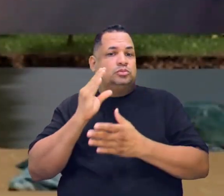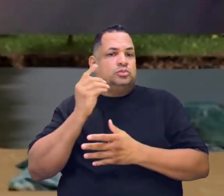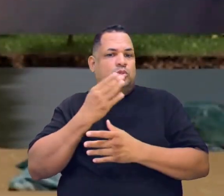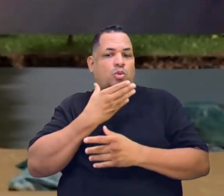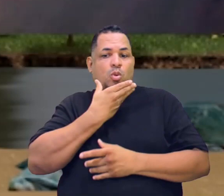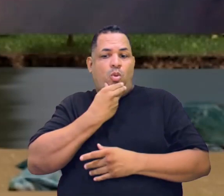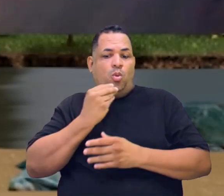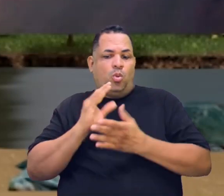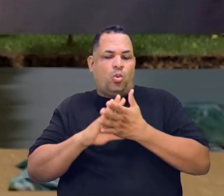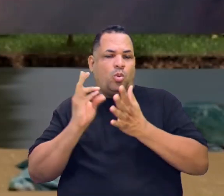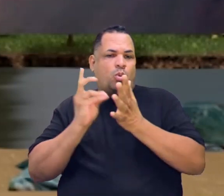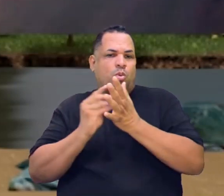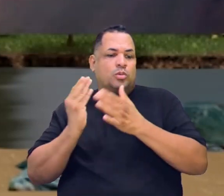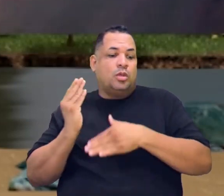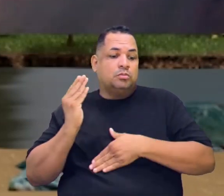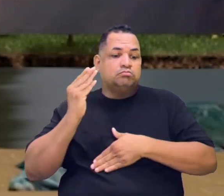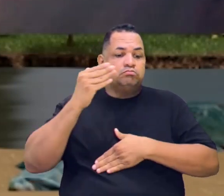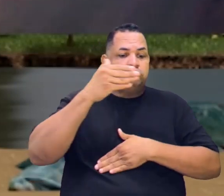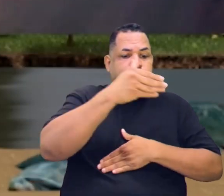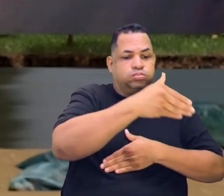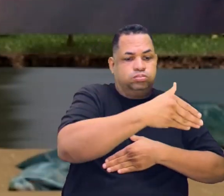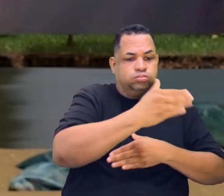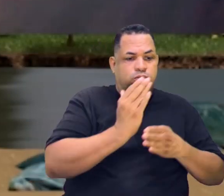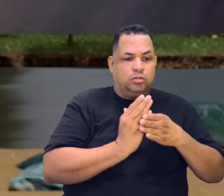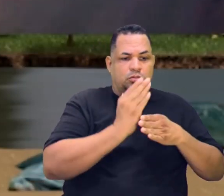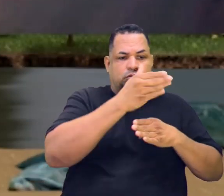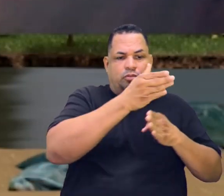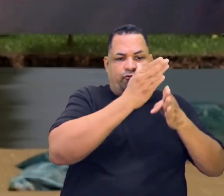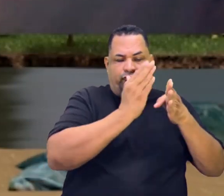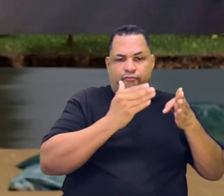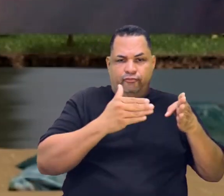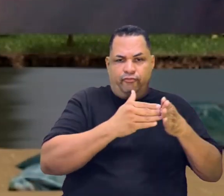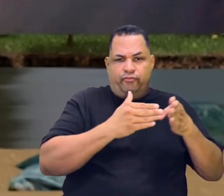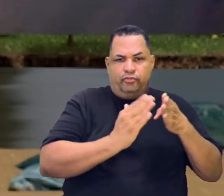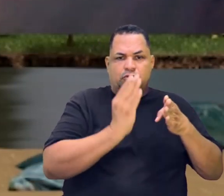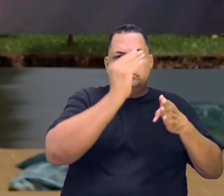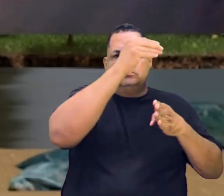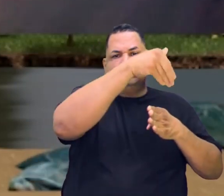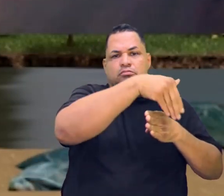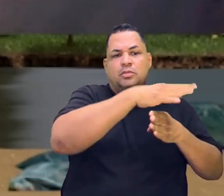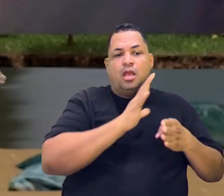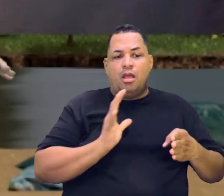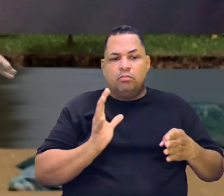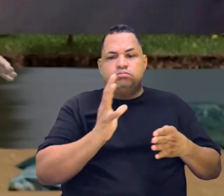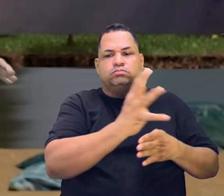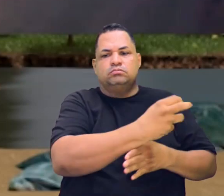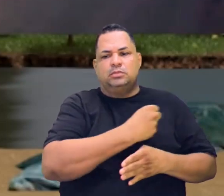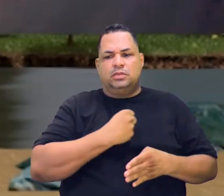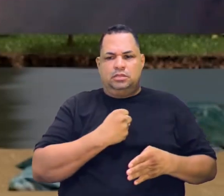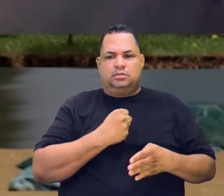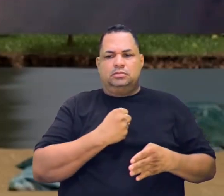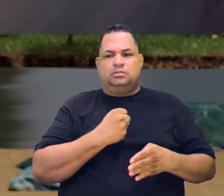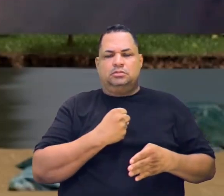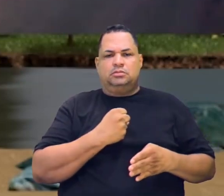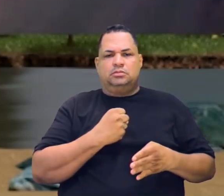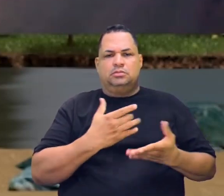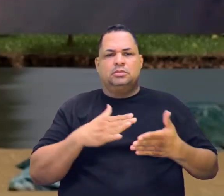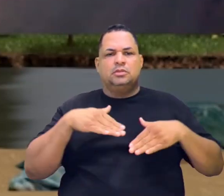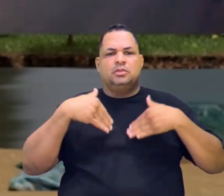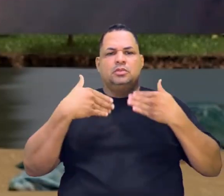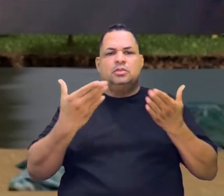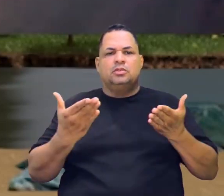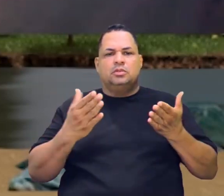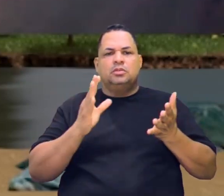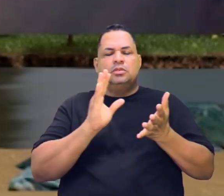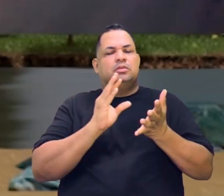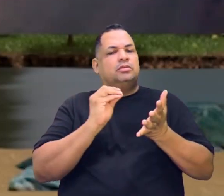fronteira para roubar as negras quilombolas. E aí cruzavam. Ou vice-versa. Ao faltar a